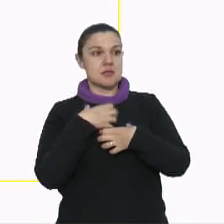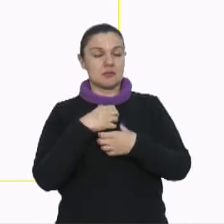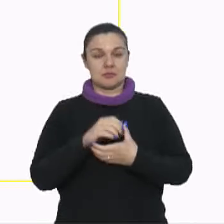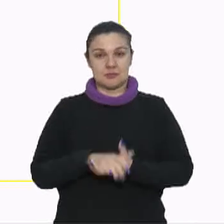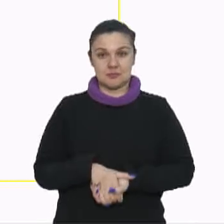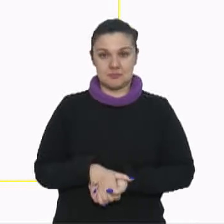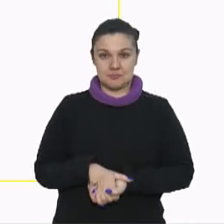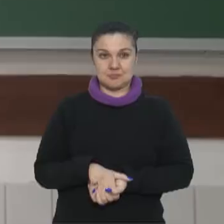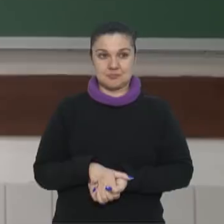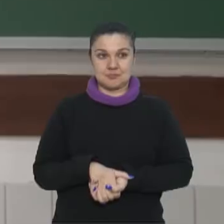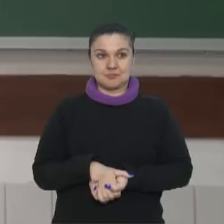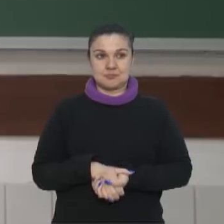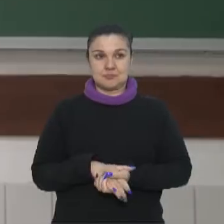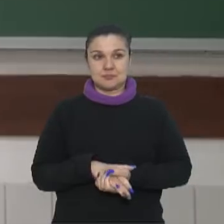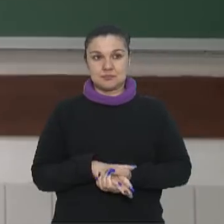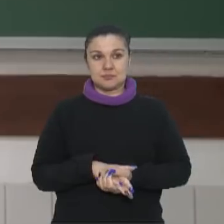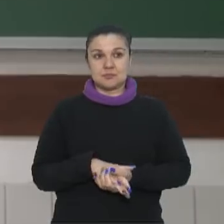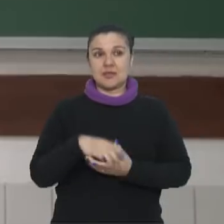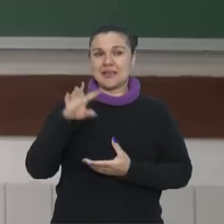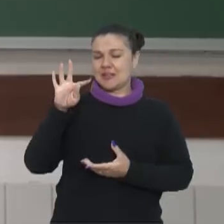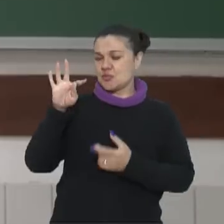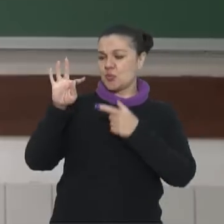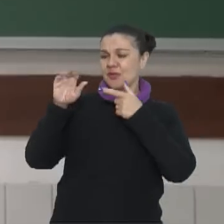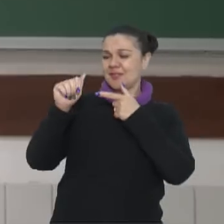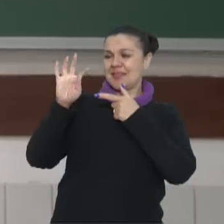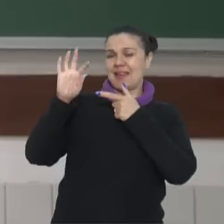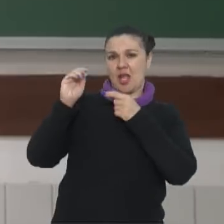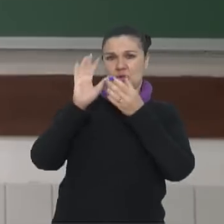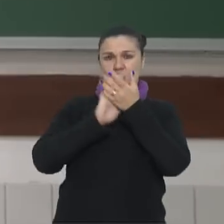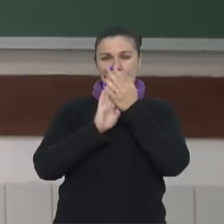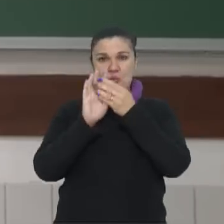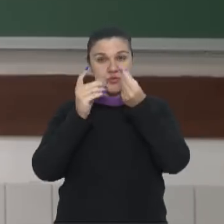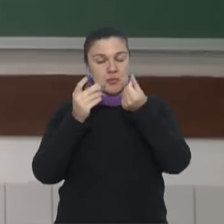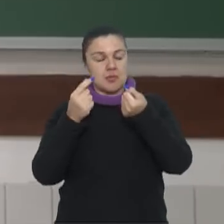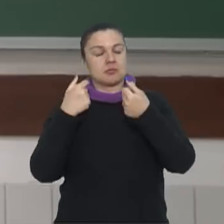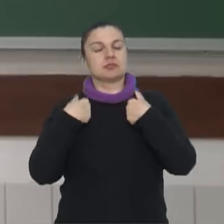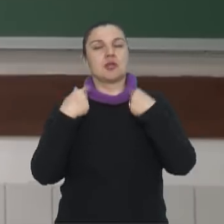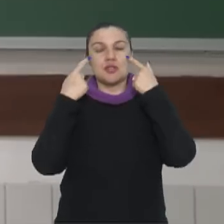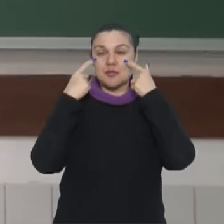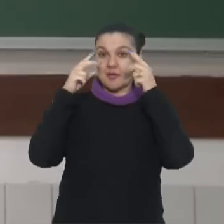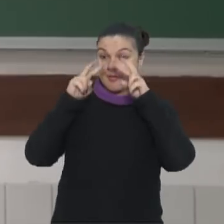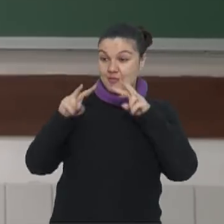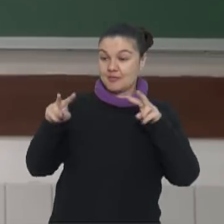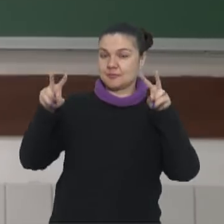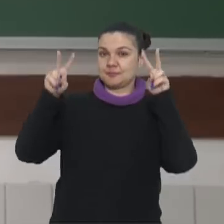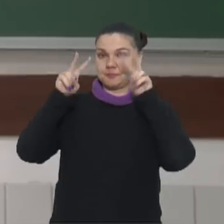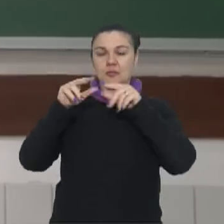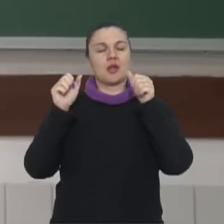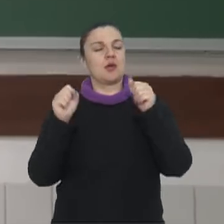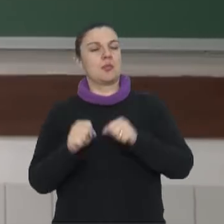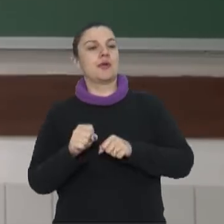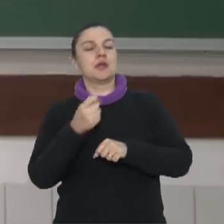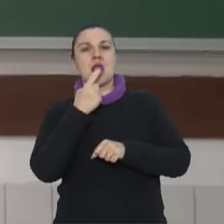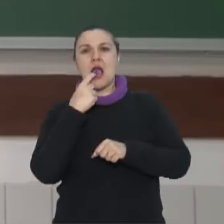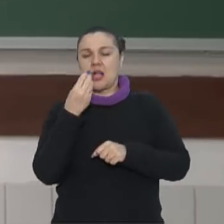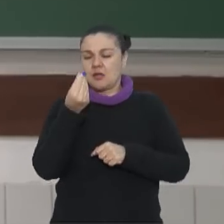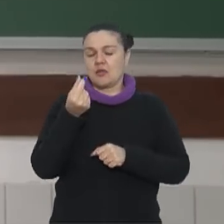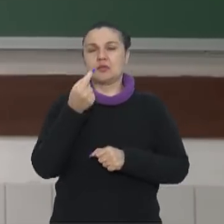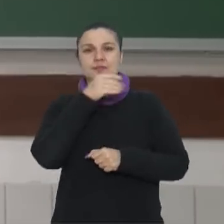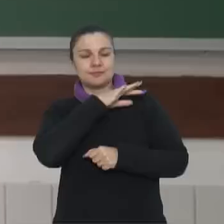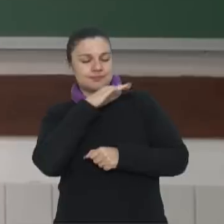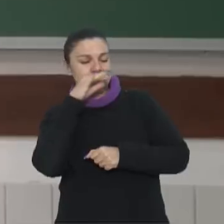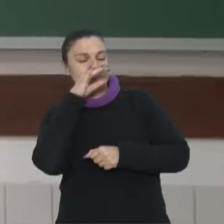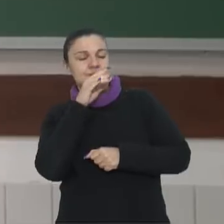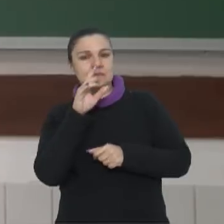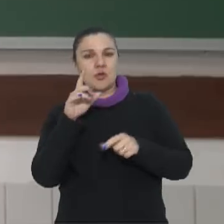vêm? Tá? Eu coloquei tato, mas você pode usar os outros sentidos. Então, nós temos a visão, mas a gente pode pensar na gustação, no